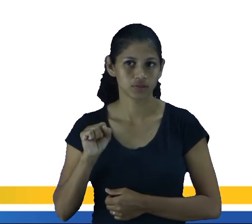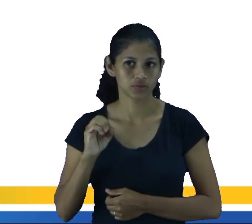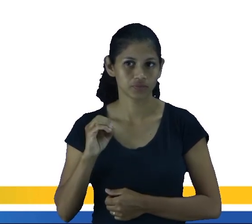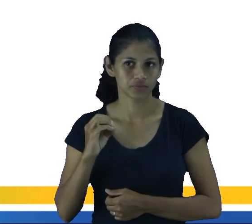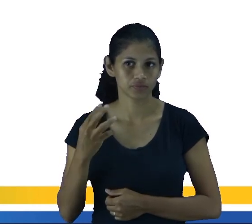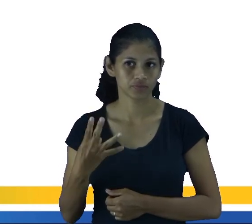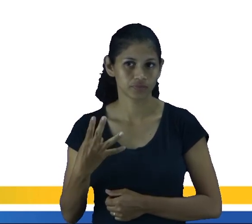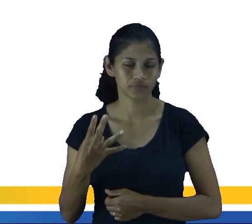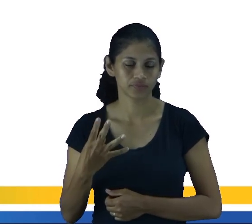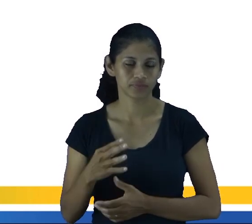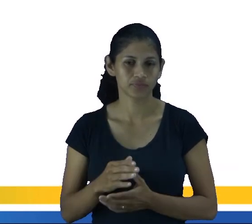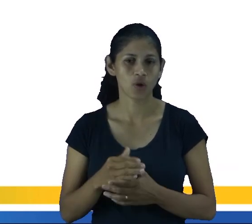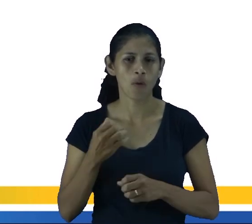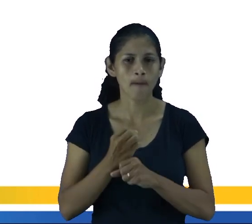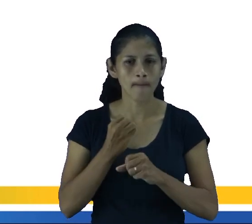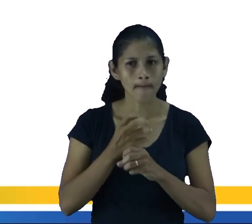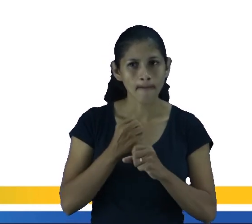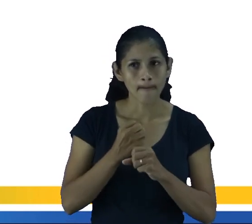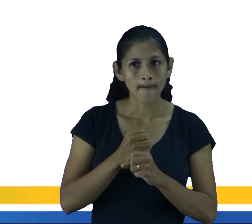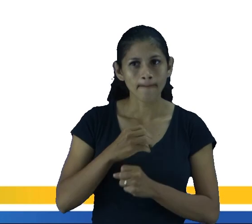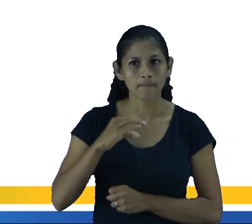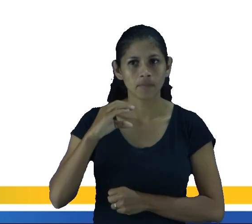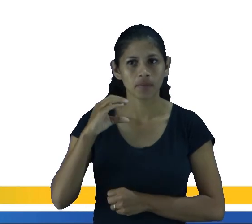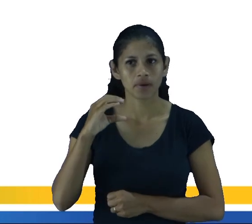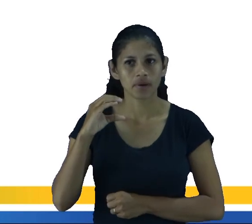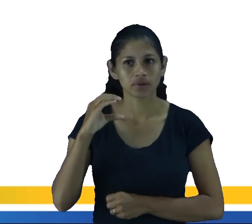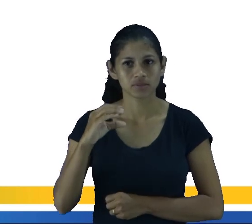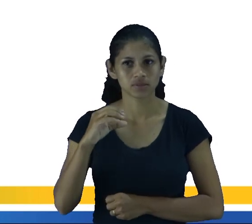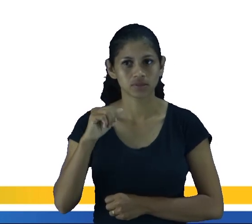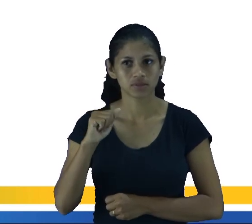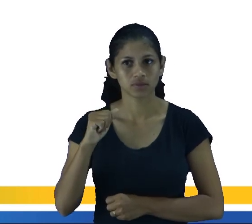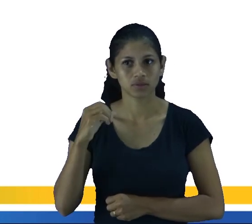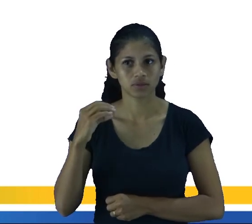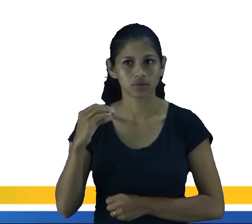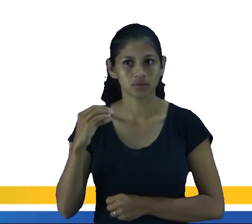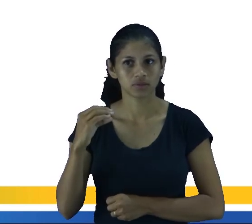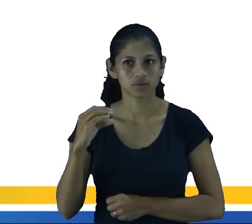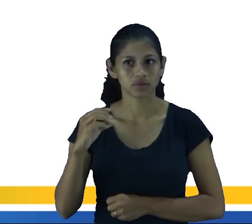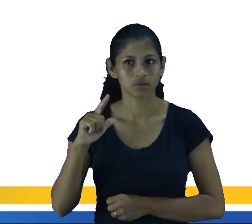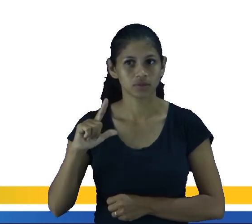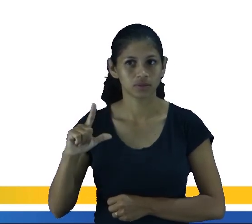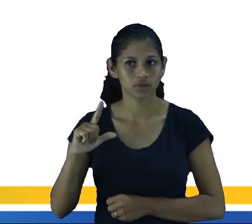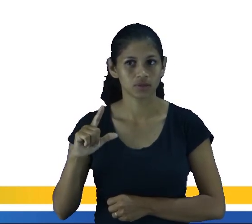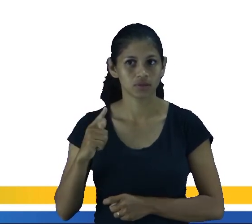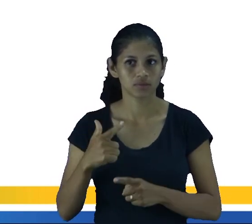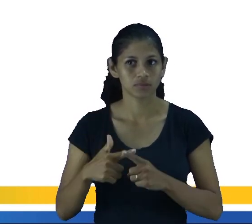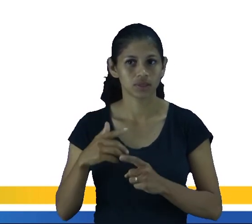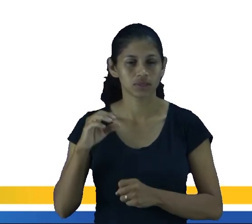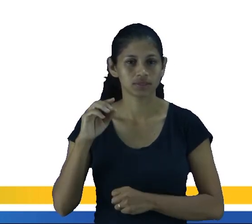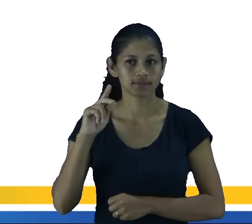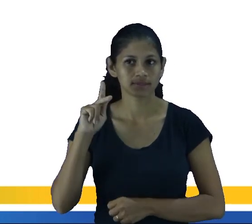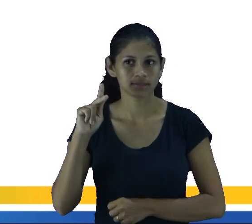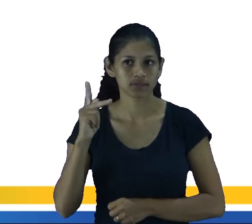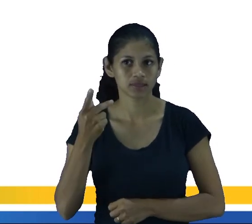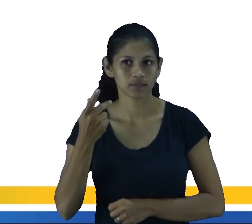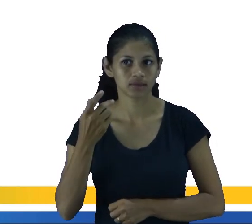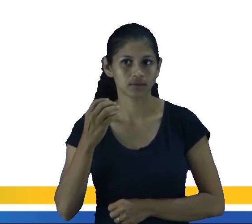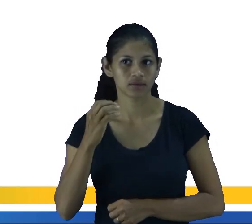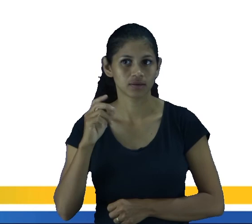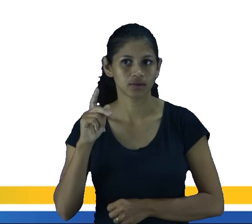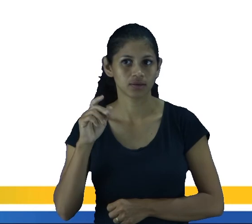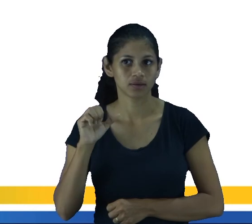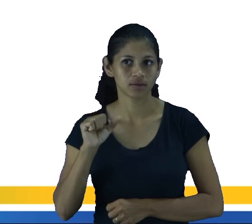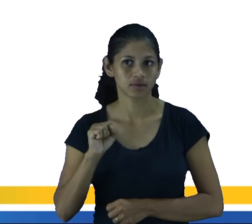do ácido sulfúrico, que é um ácido fixo, né? Ele não é volátil. Então, essa reação ela